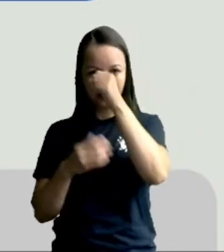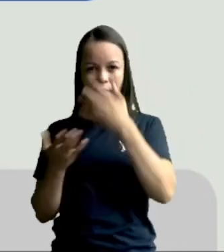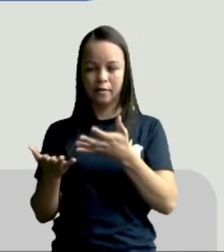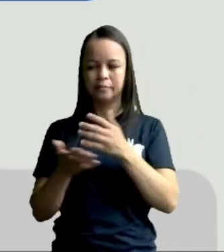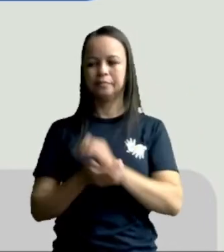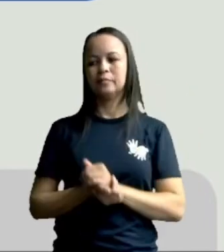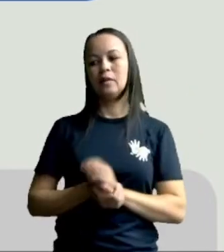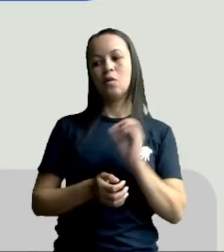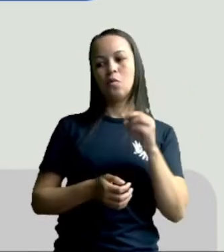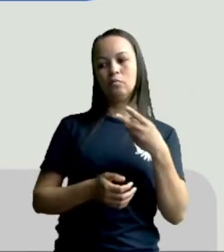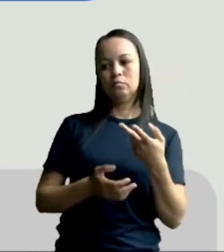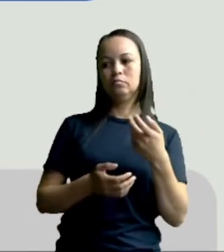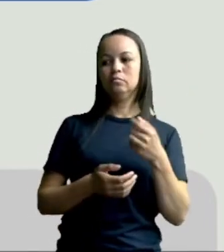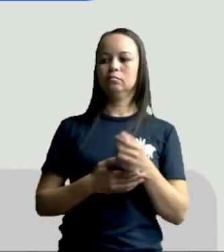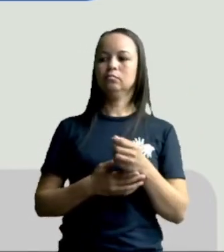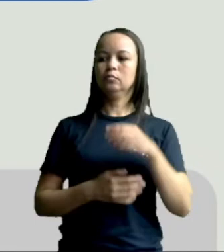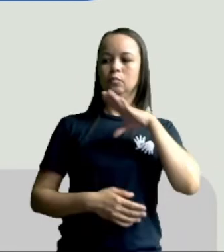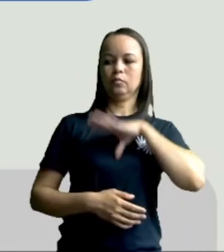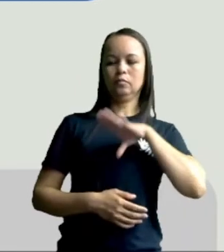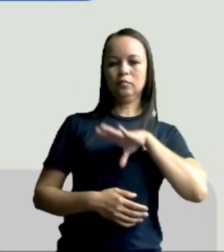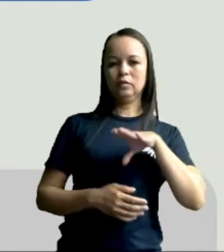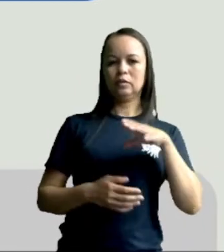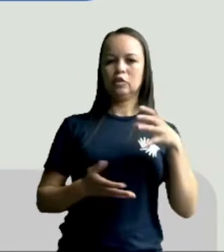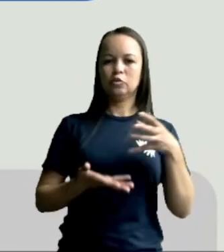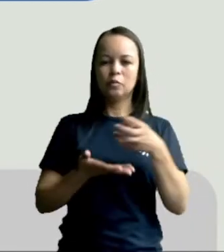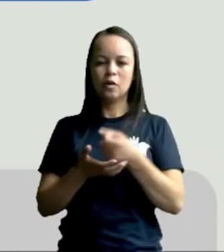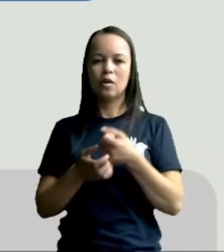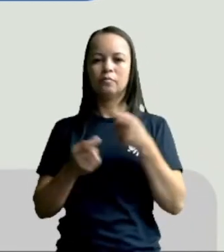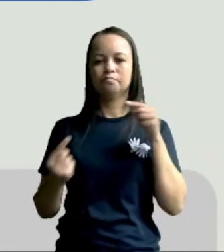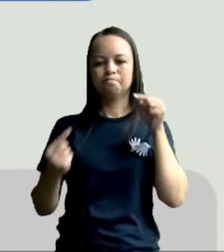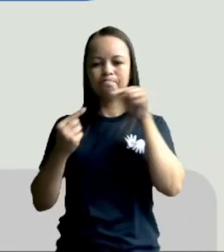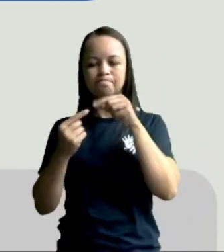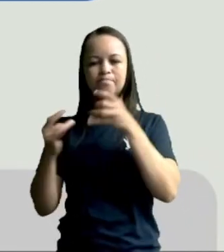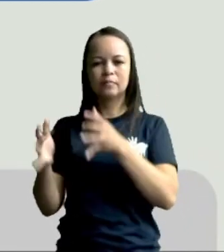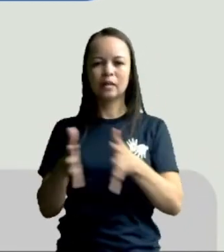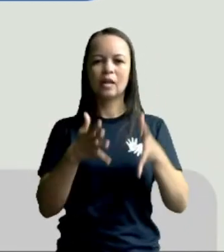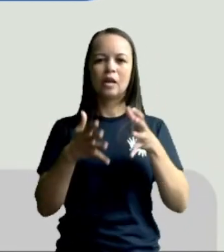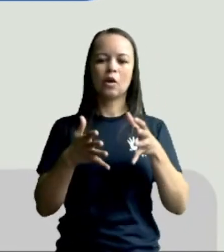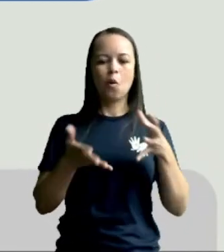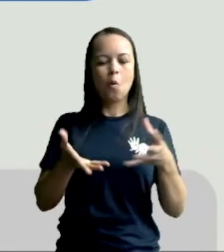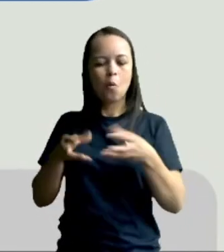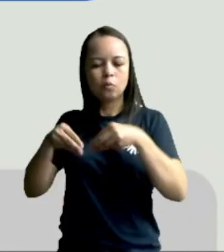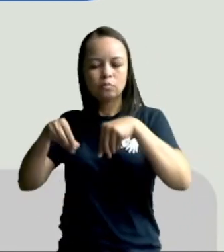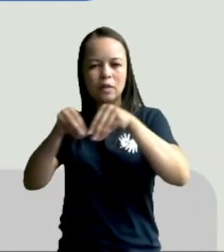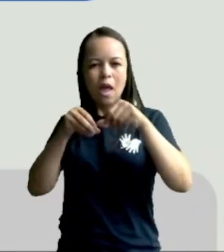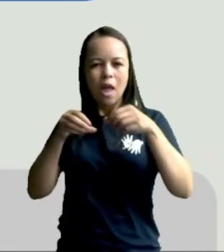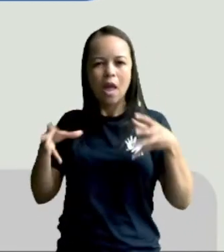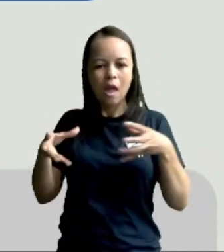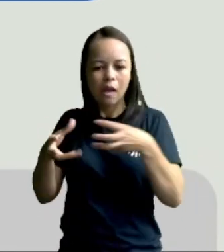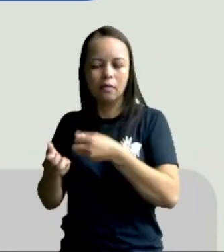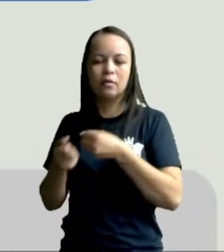tinham objetivos de explorar as novas terras, pois queriam conquistar mais território, buscar